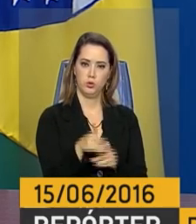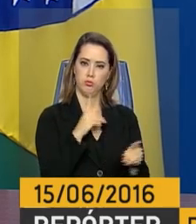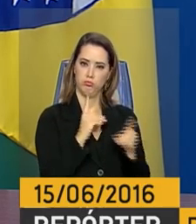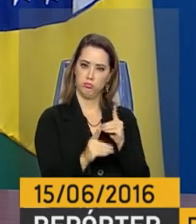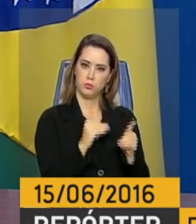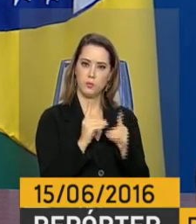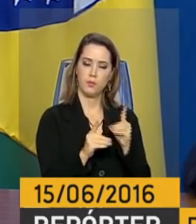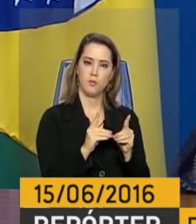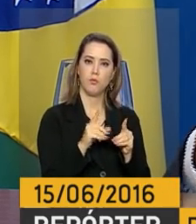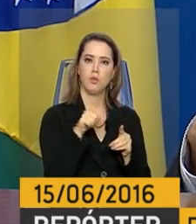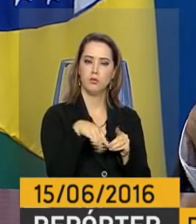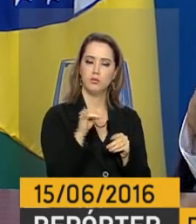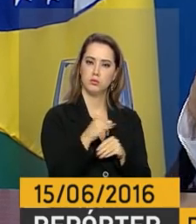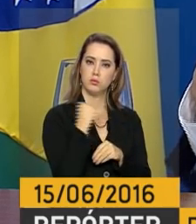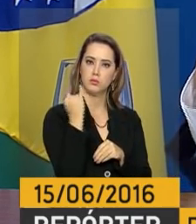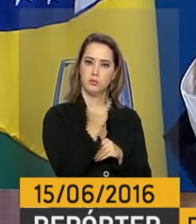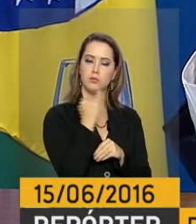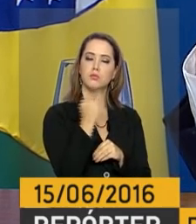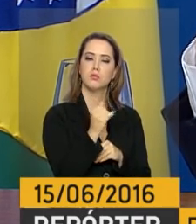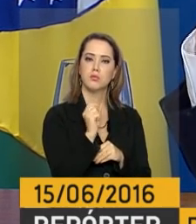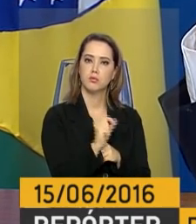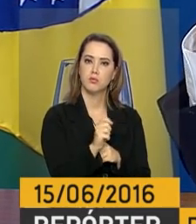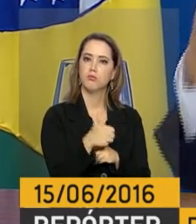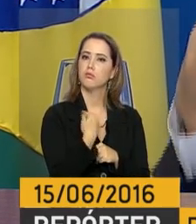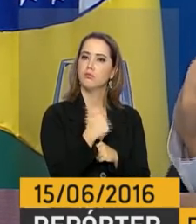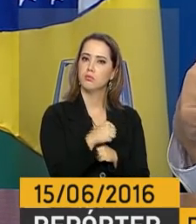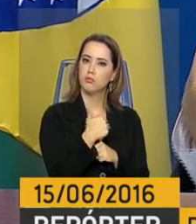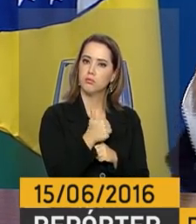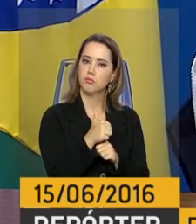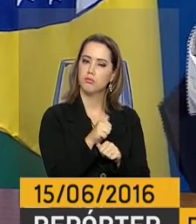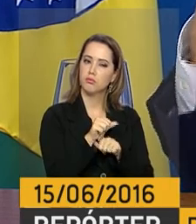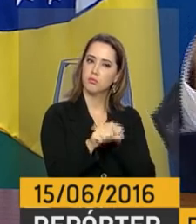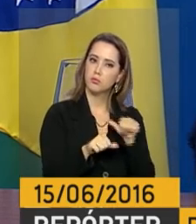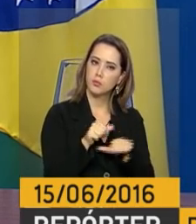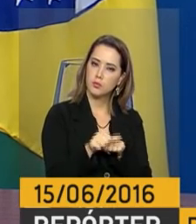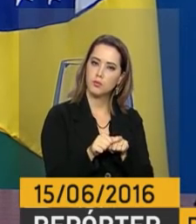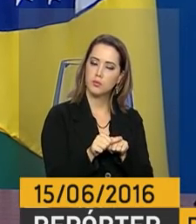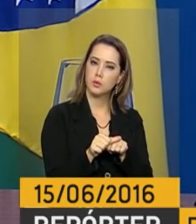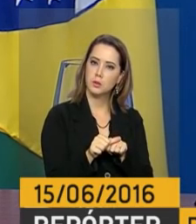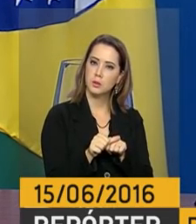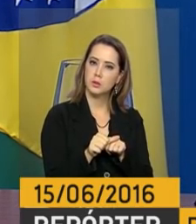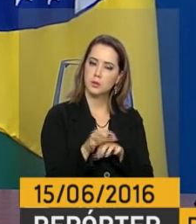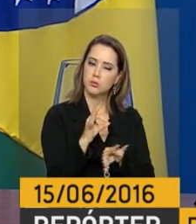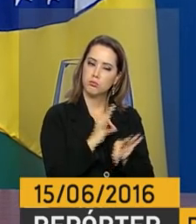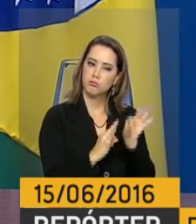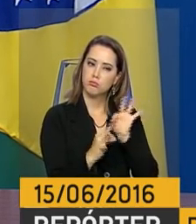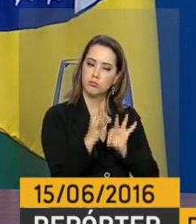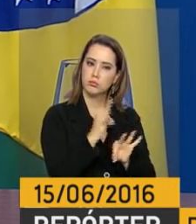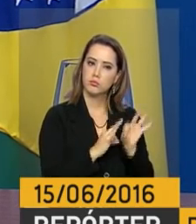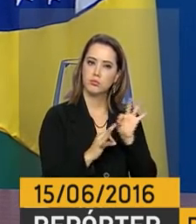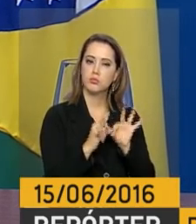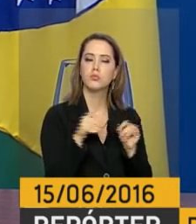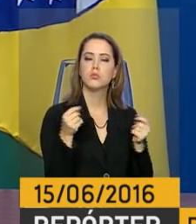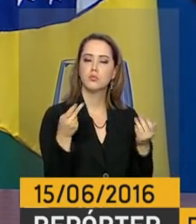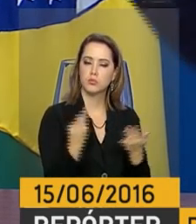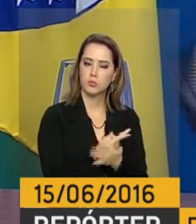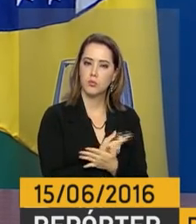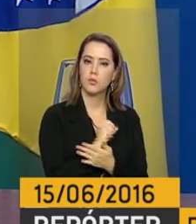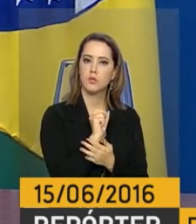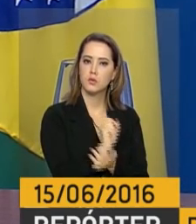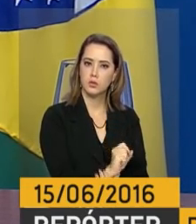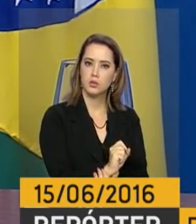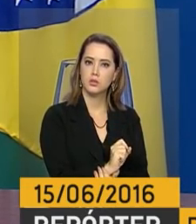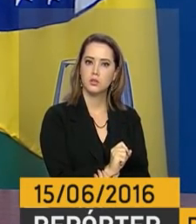eh suficientemente importante. É a primeira mudança estrutural eh que está se fazendo na